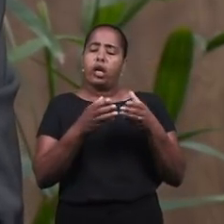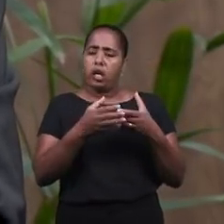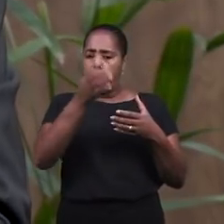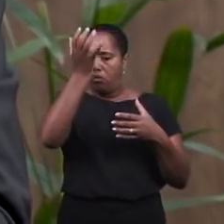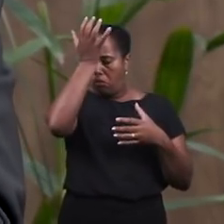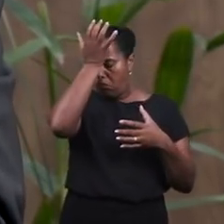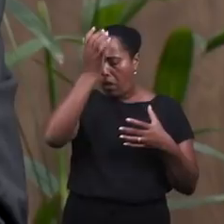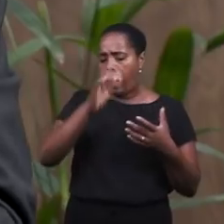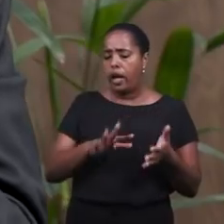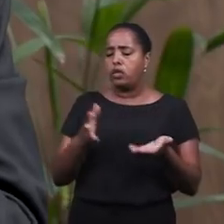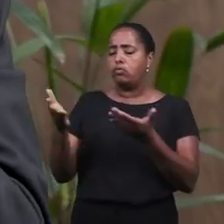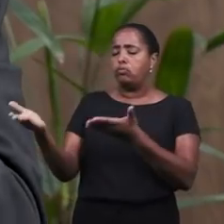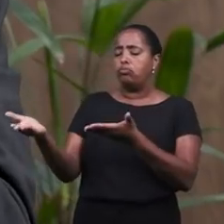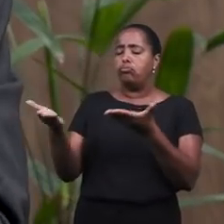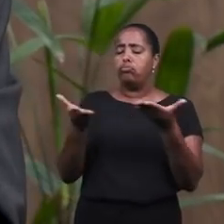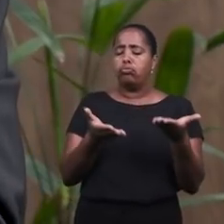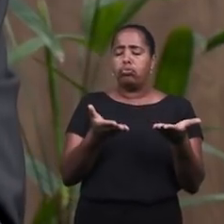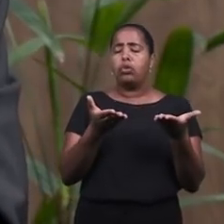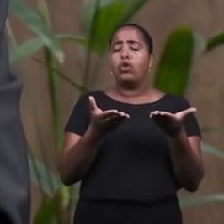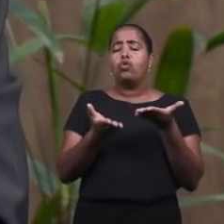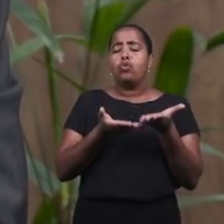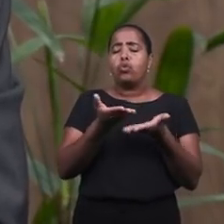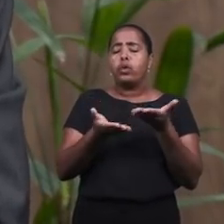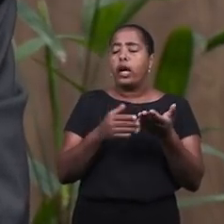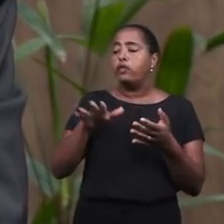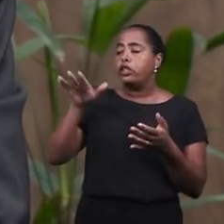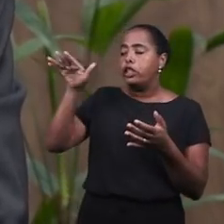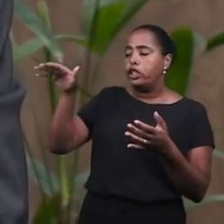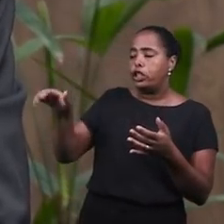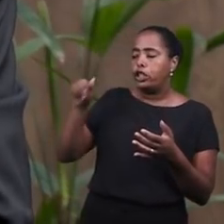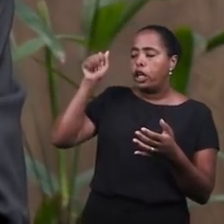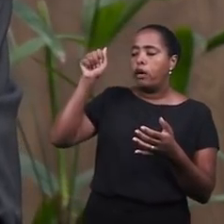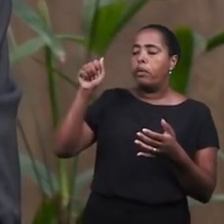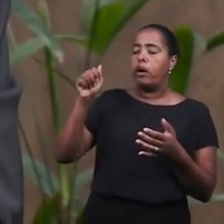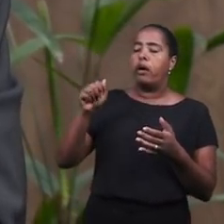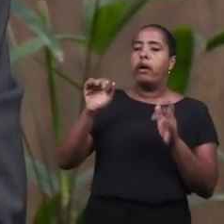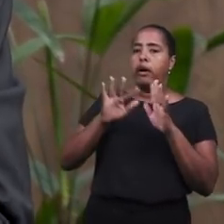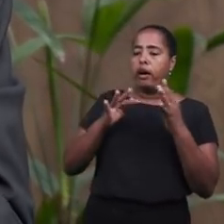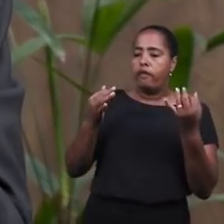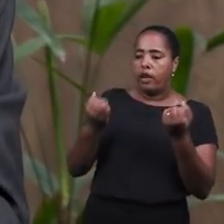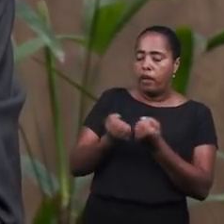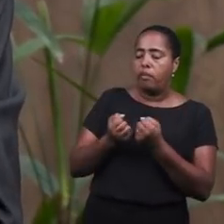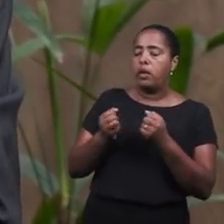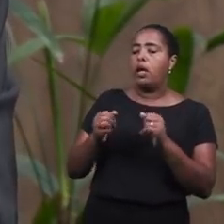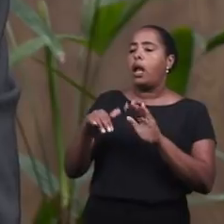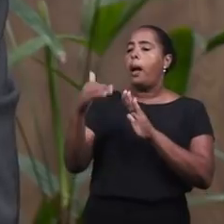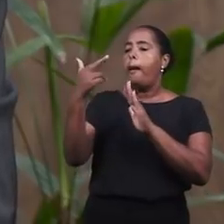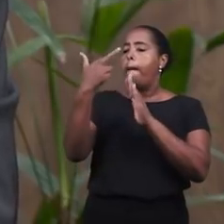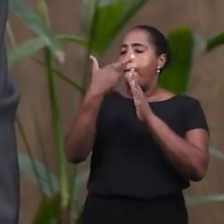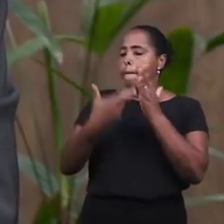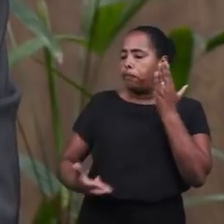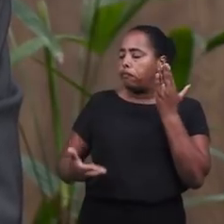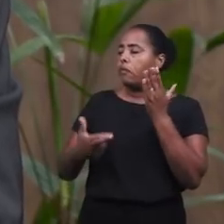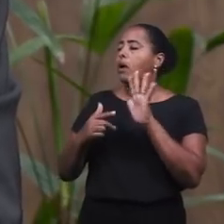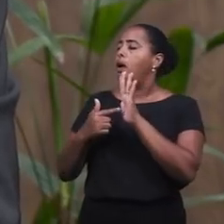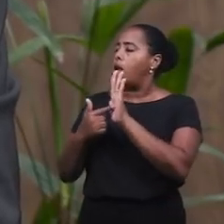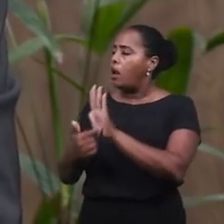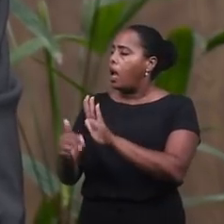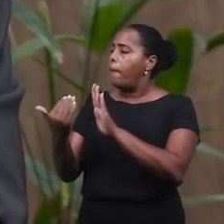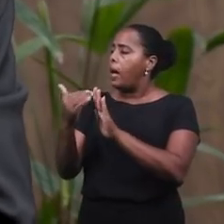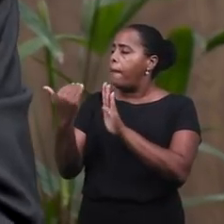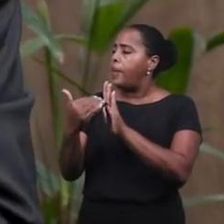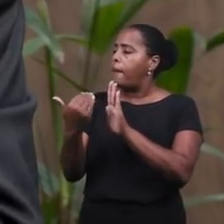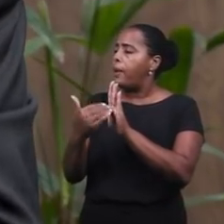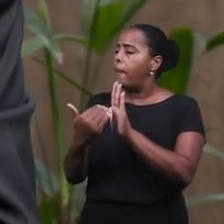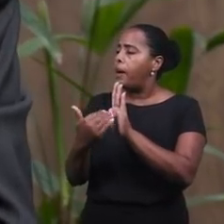a equipe, quando recebe o doente, depois que faz todo o procedimento de internamento, chamar a família e dar o primeiro relatório. É um paciente